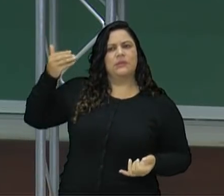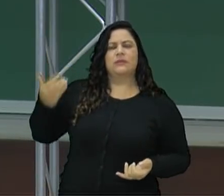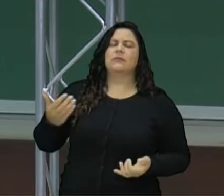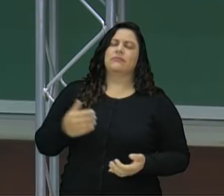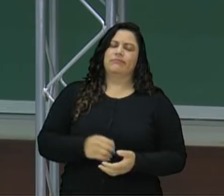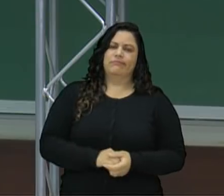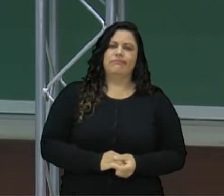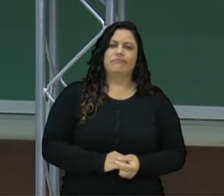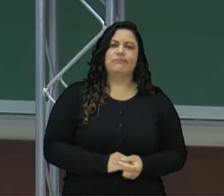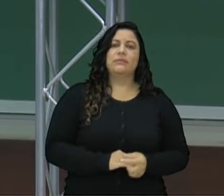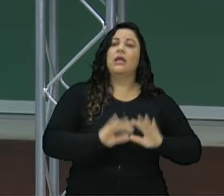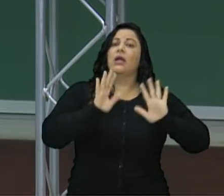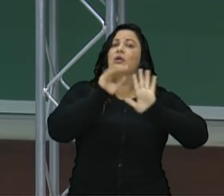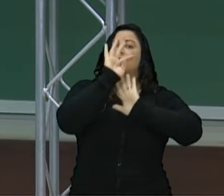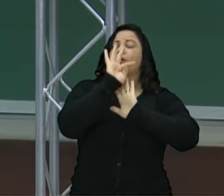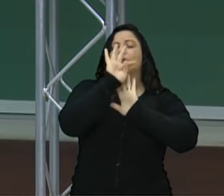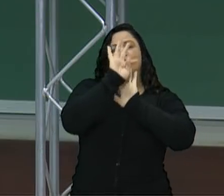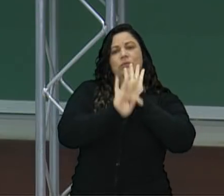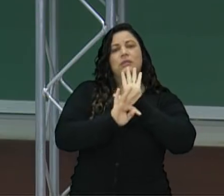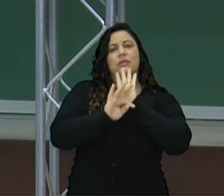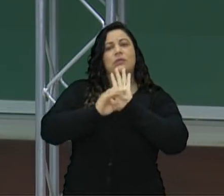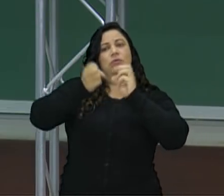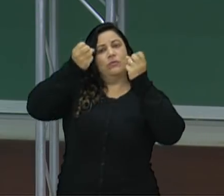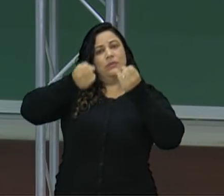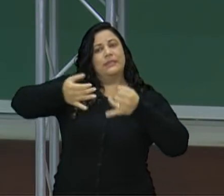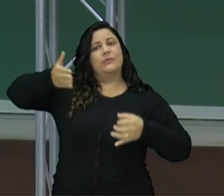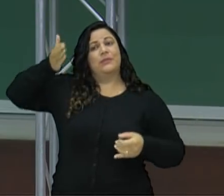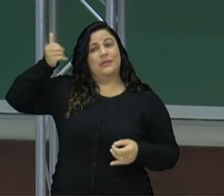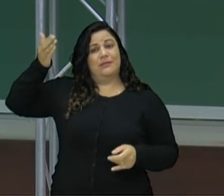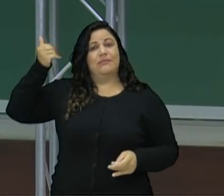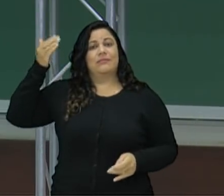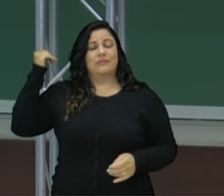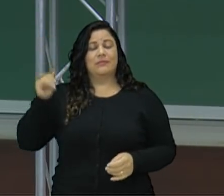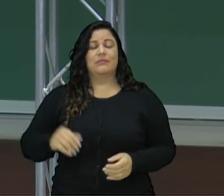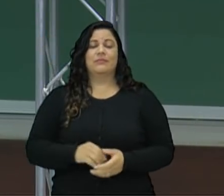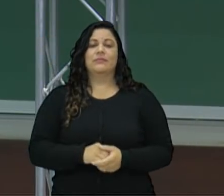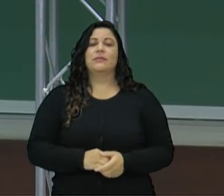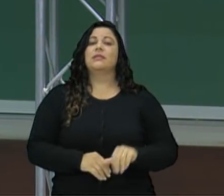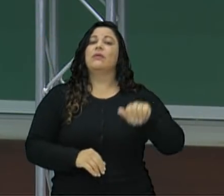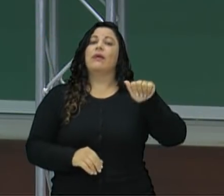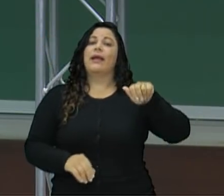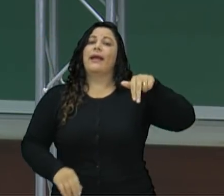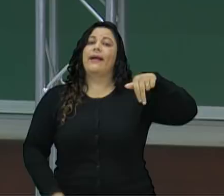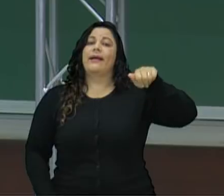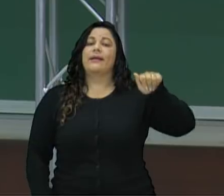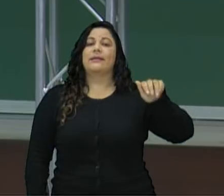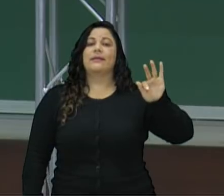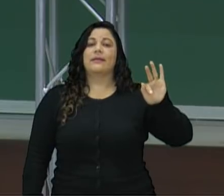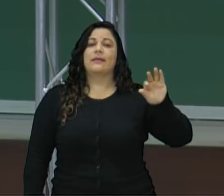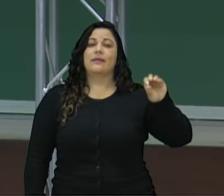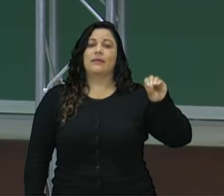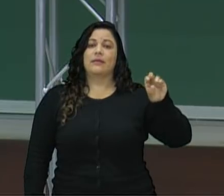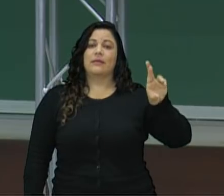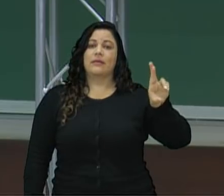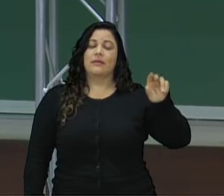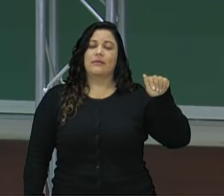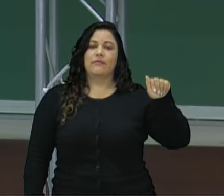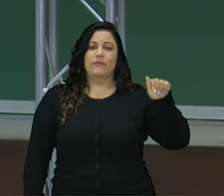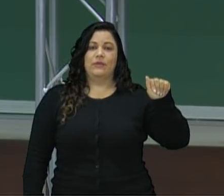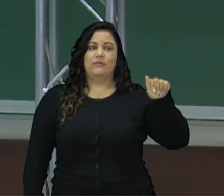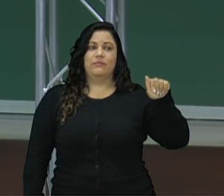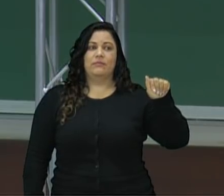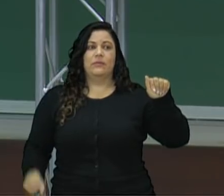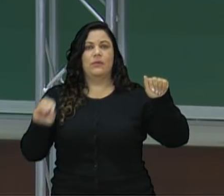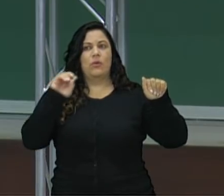foi dito no texto, então a gente tem que é uma anáfora. Lembram-se disso? Ou será que é catáfora?